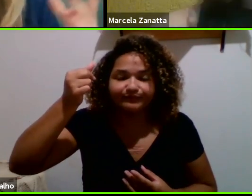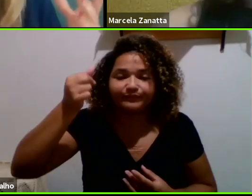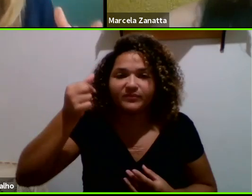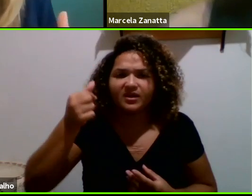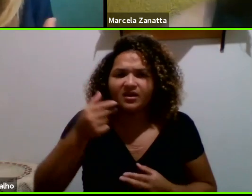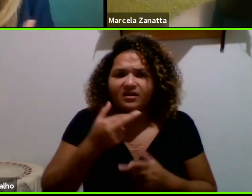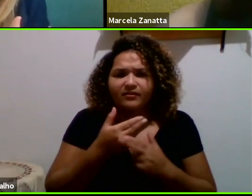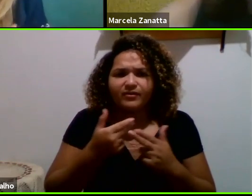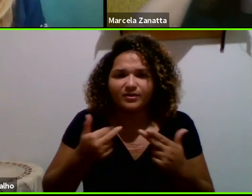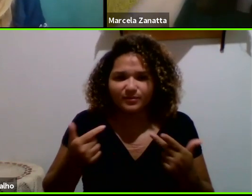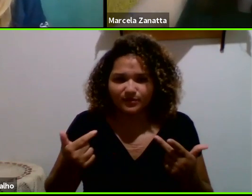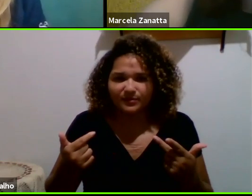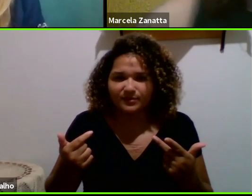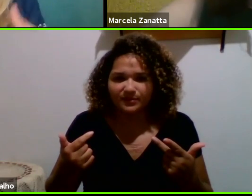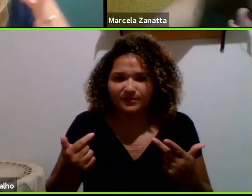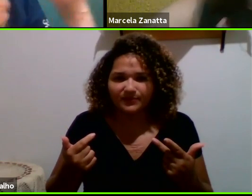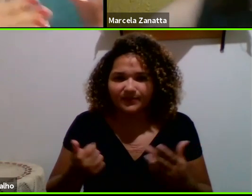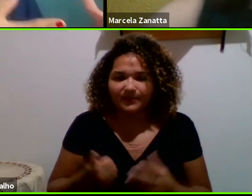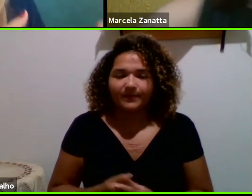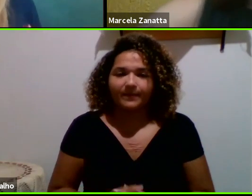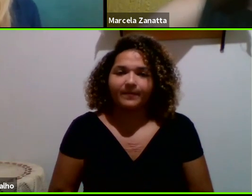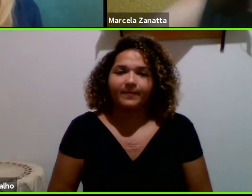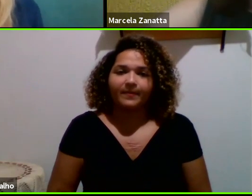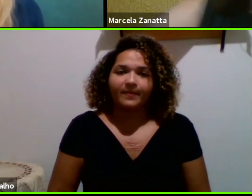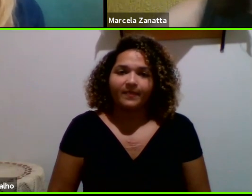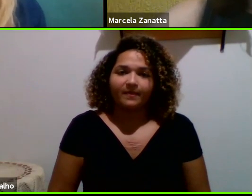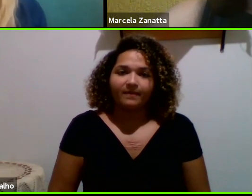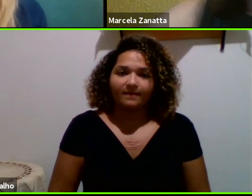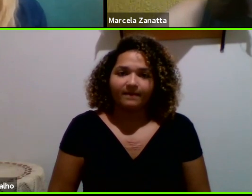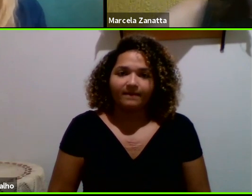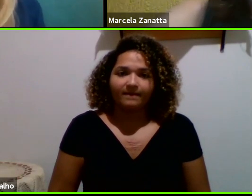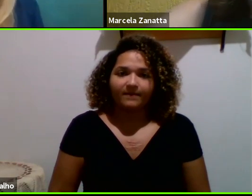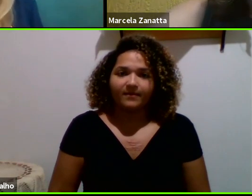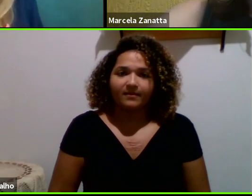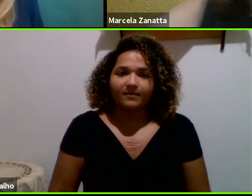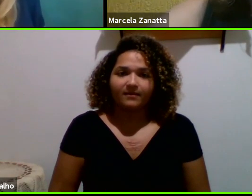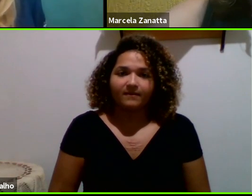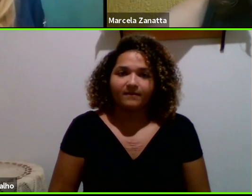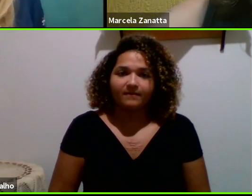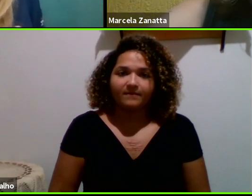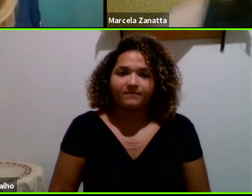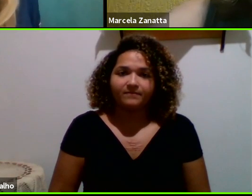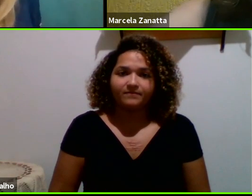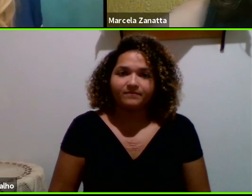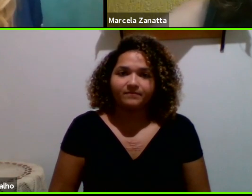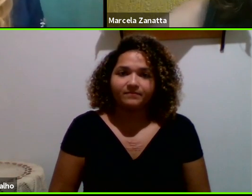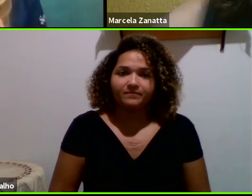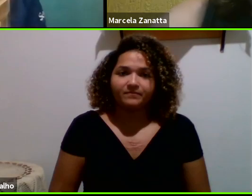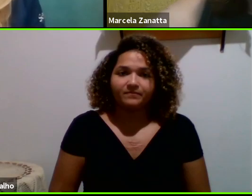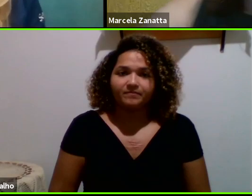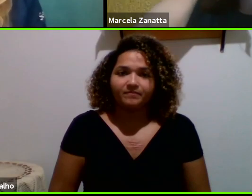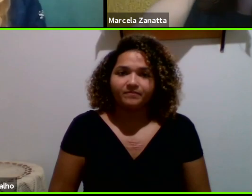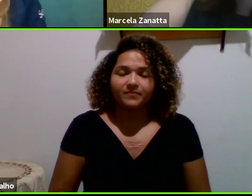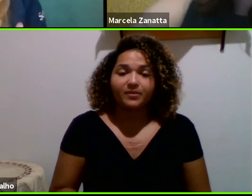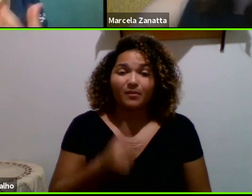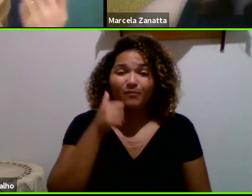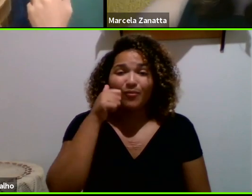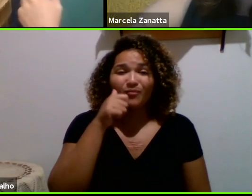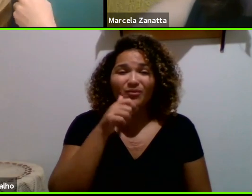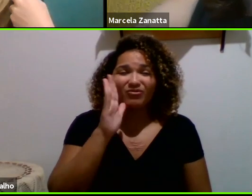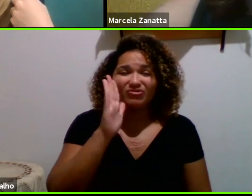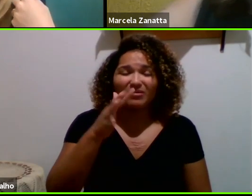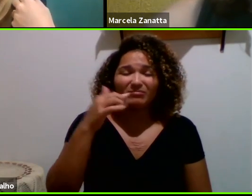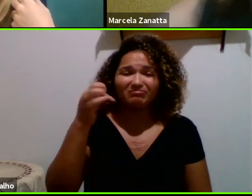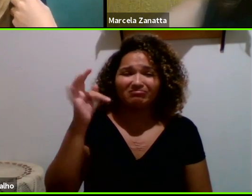aumento a intensidade das contrações. Olha quem era a nossa parturiente, uma mulher que já tinha muitas contrações.